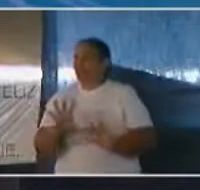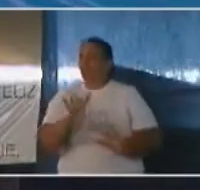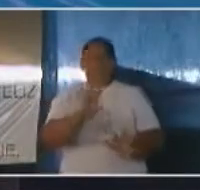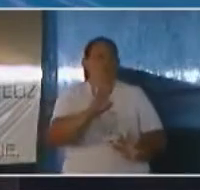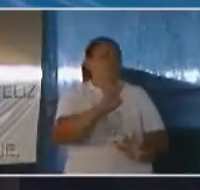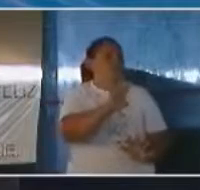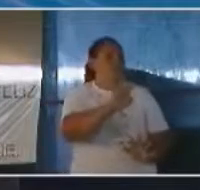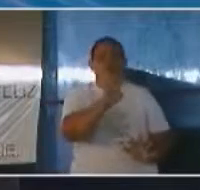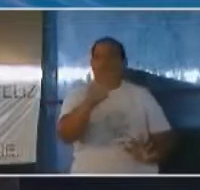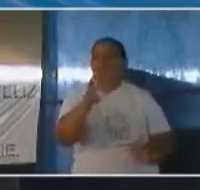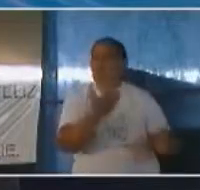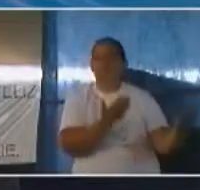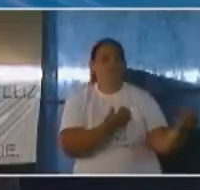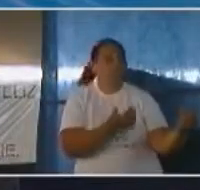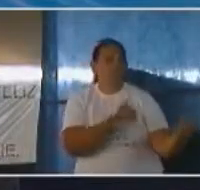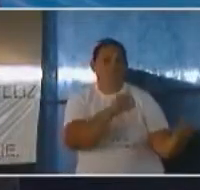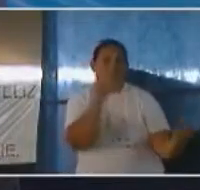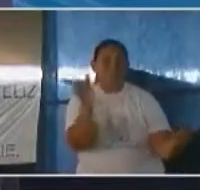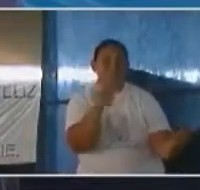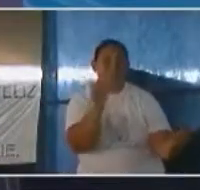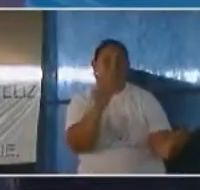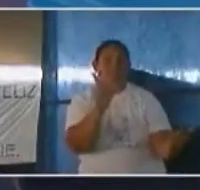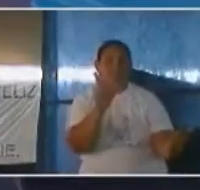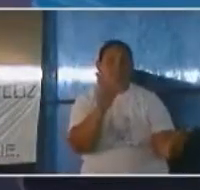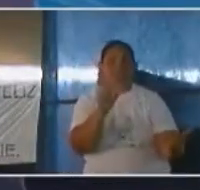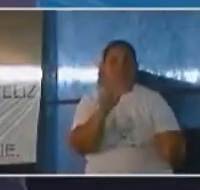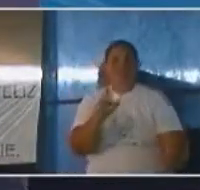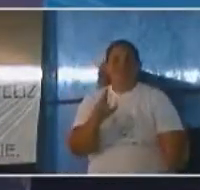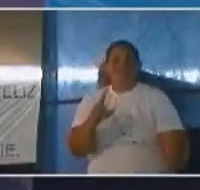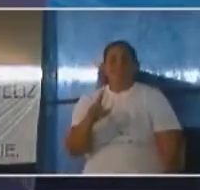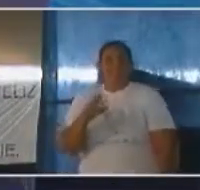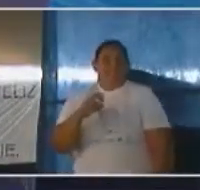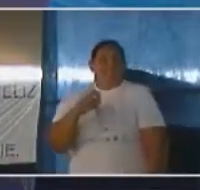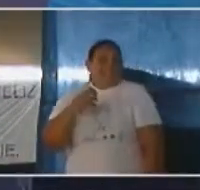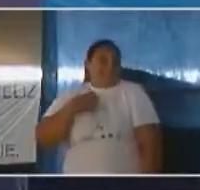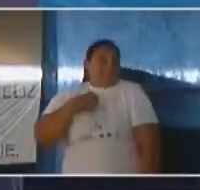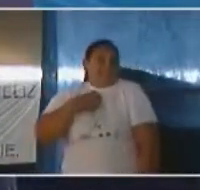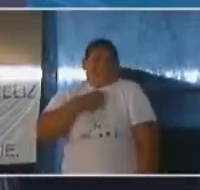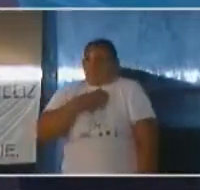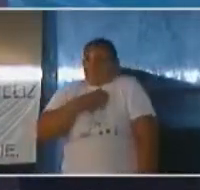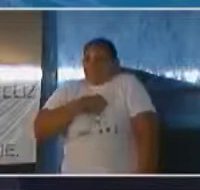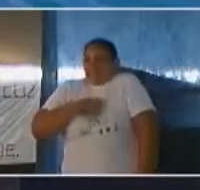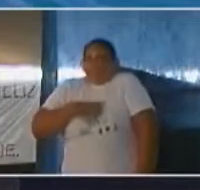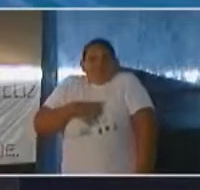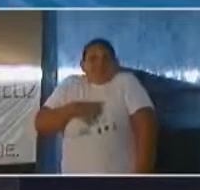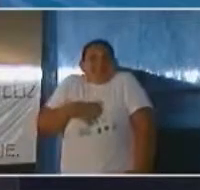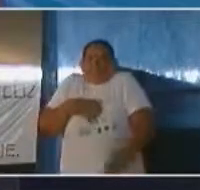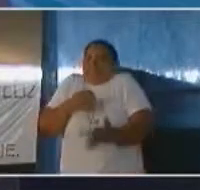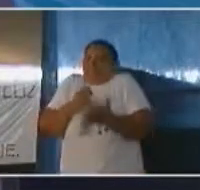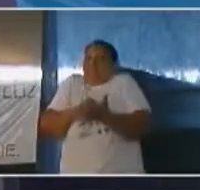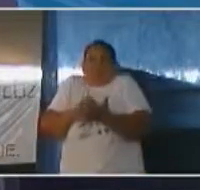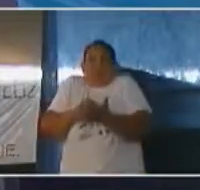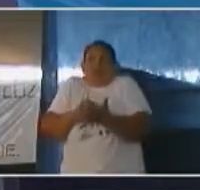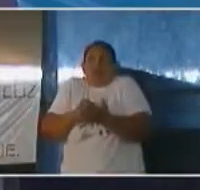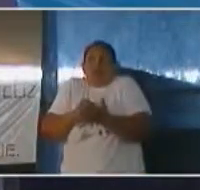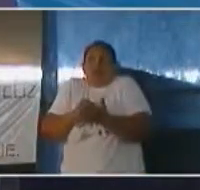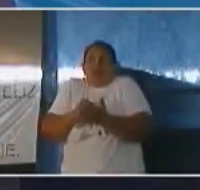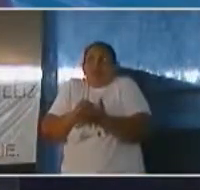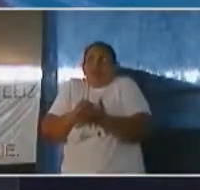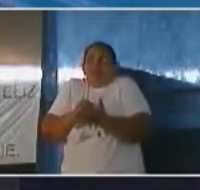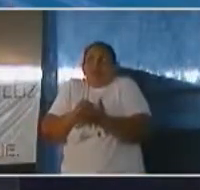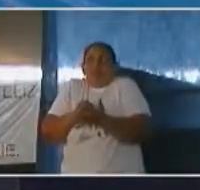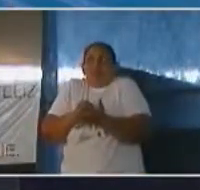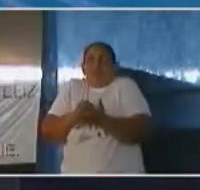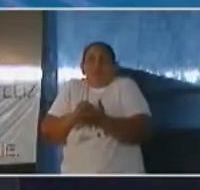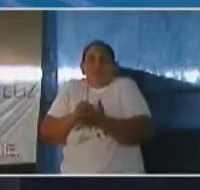jovens têm esse sentimento. Esse sentimento de incompletude, de que falta alguma coisa, está